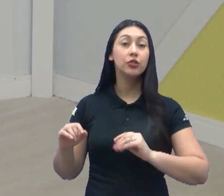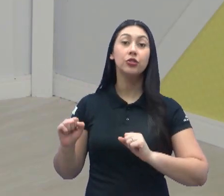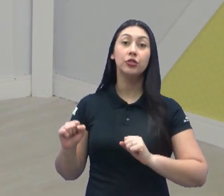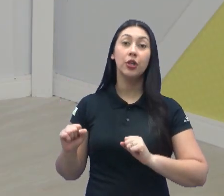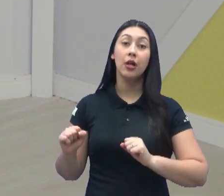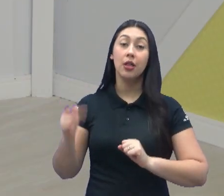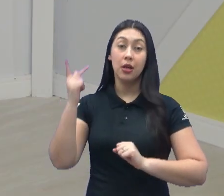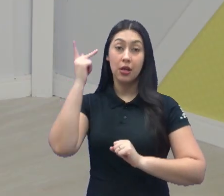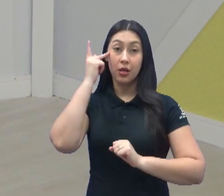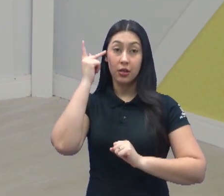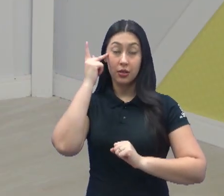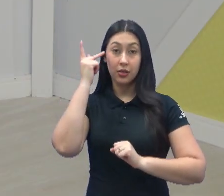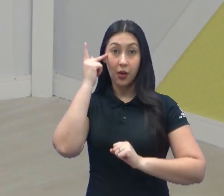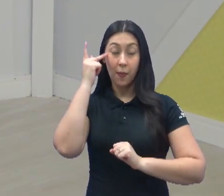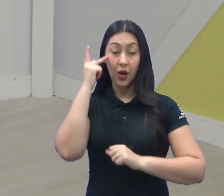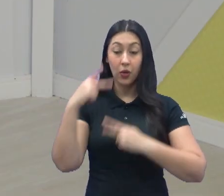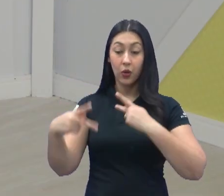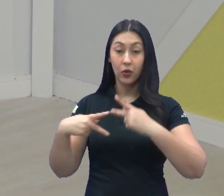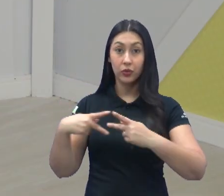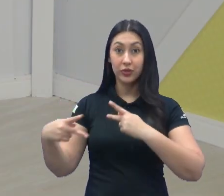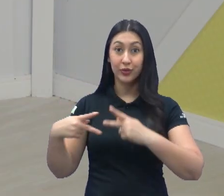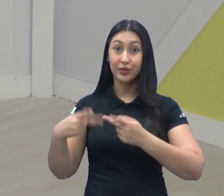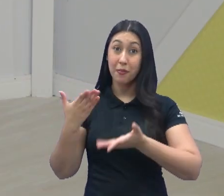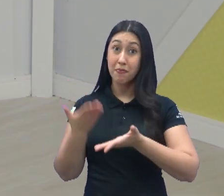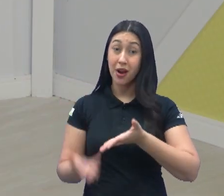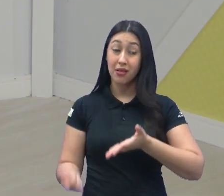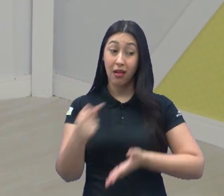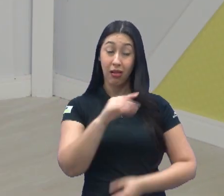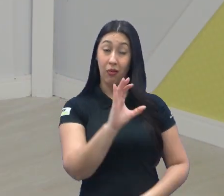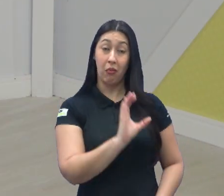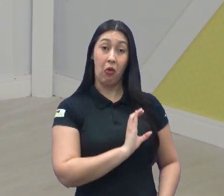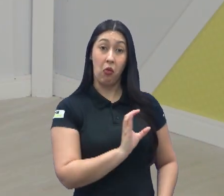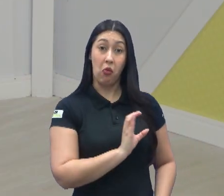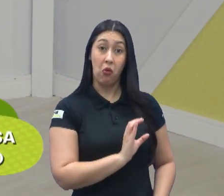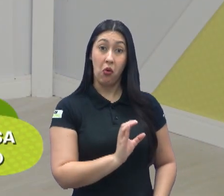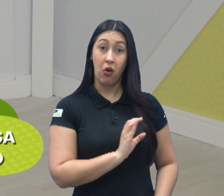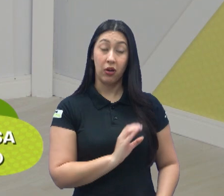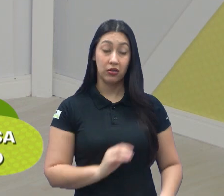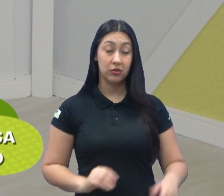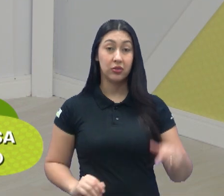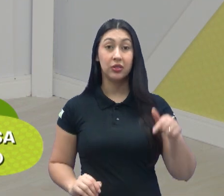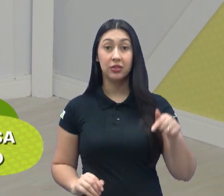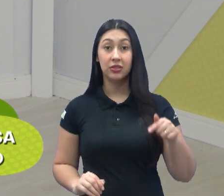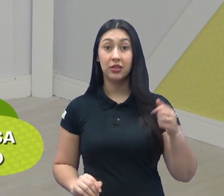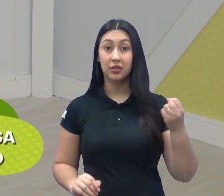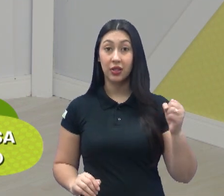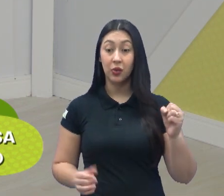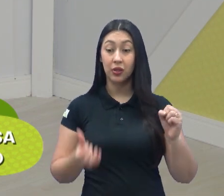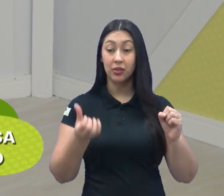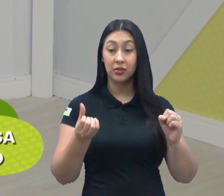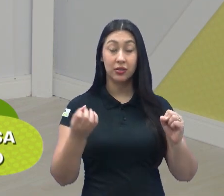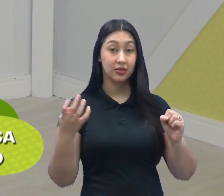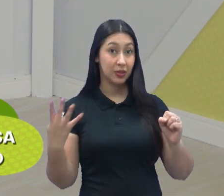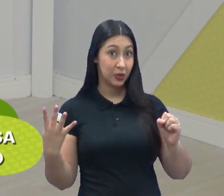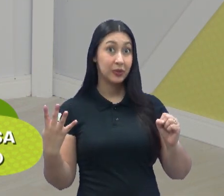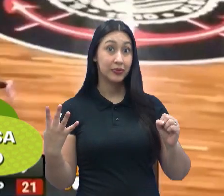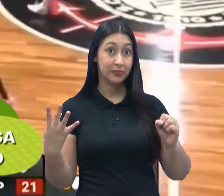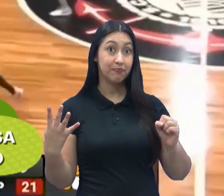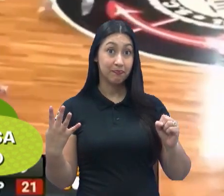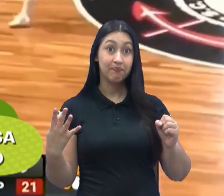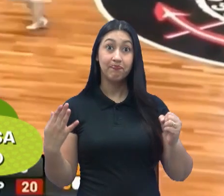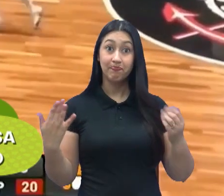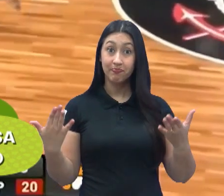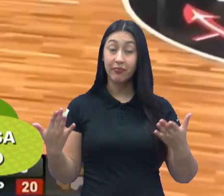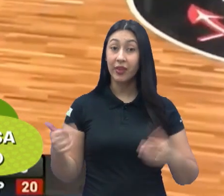São Paulo, São José Basquetebol perdeu para o Corinthians pelo placar de 78-64 em jogo válido pela